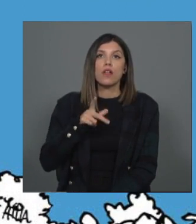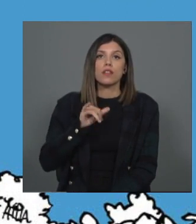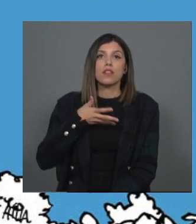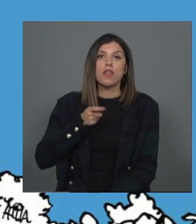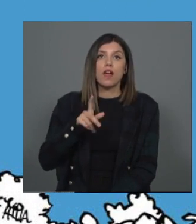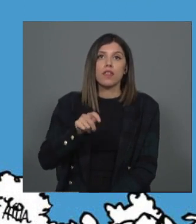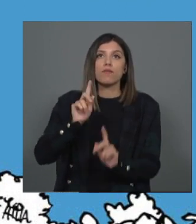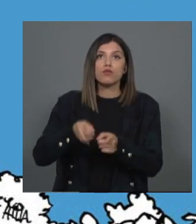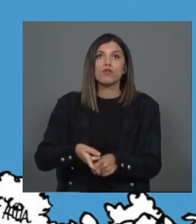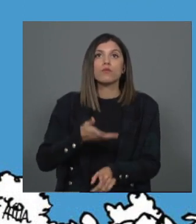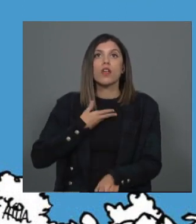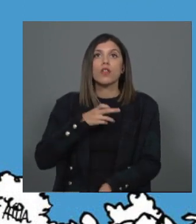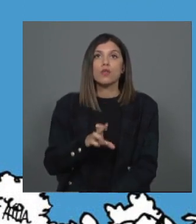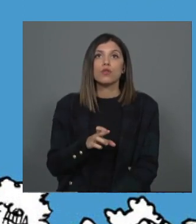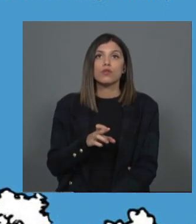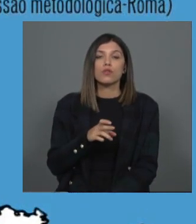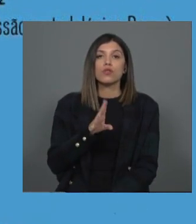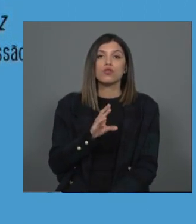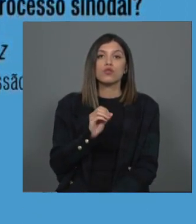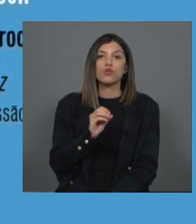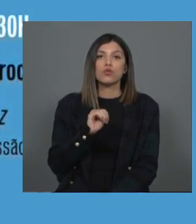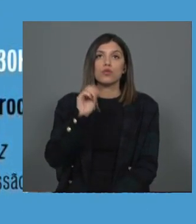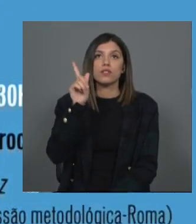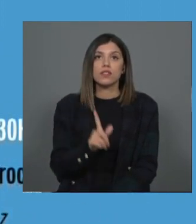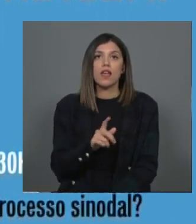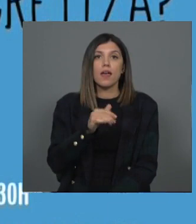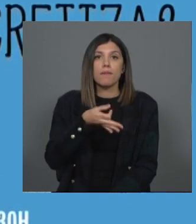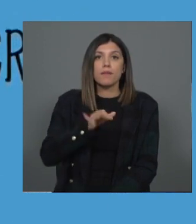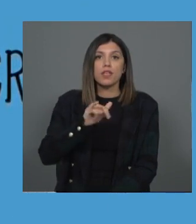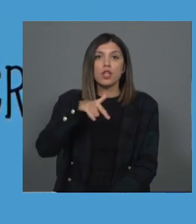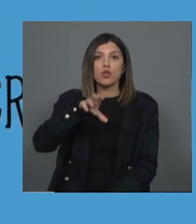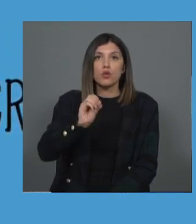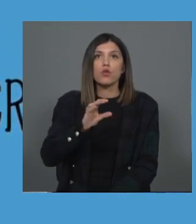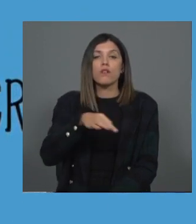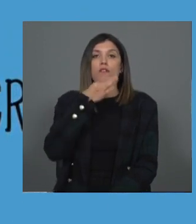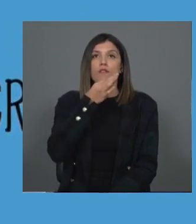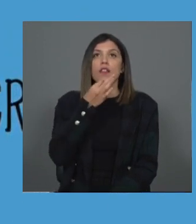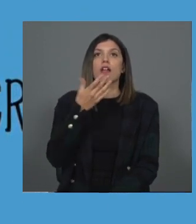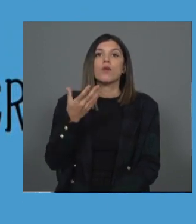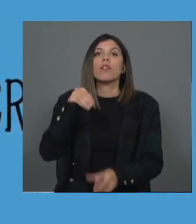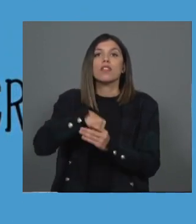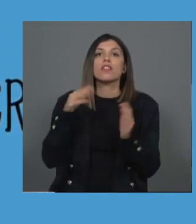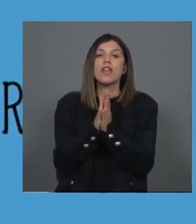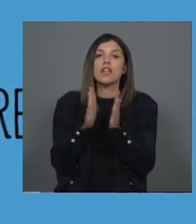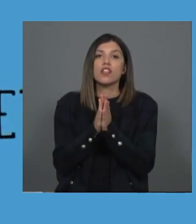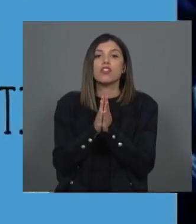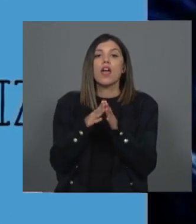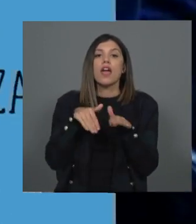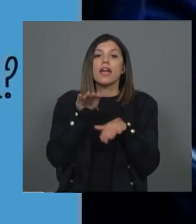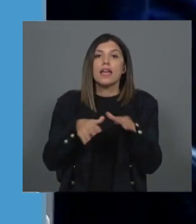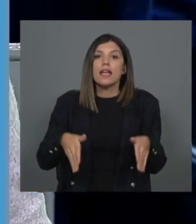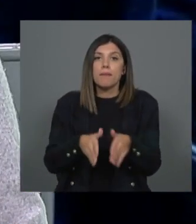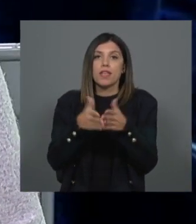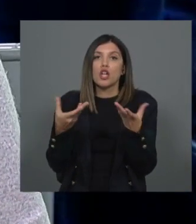Dr. José Eduardo Borges Pinho, para falar connosco sobre a questão da sinodalidade na Igreja. No fundo, será uma coisa